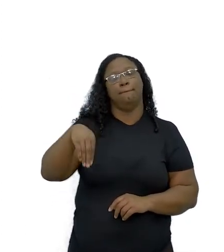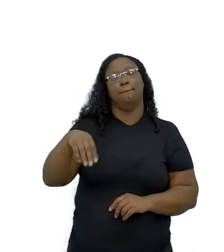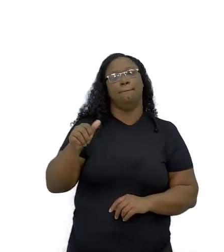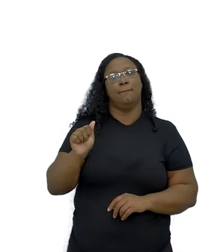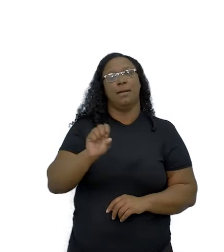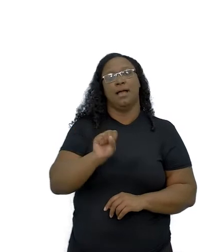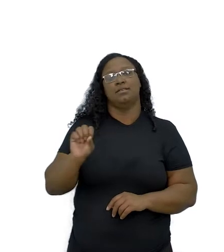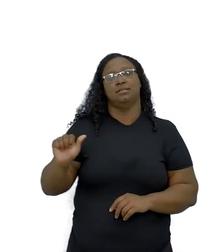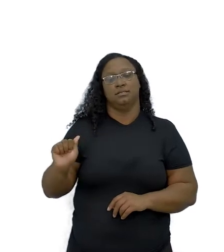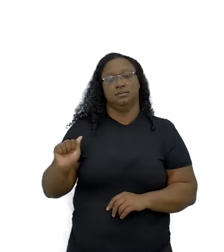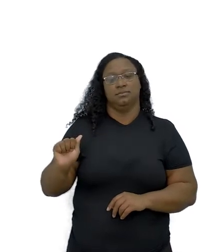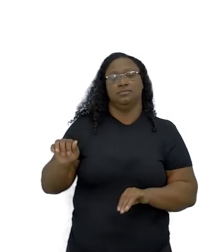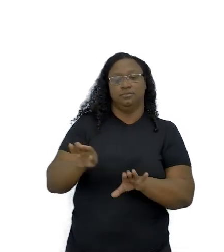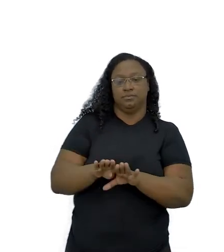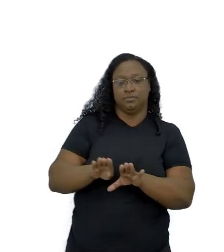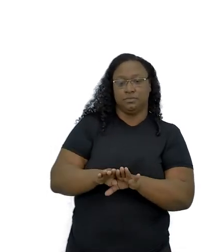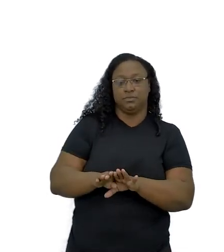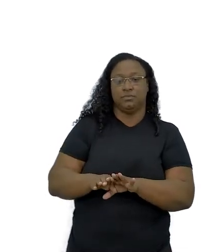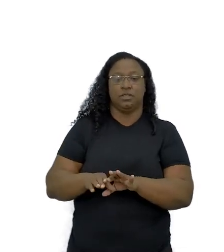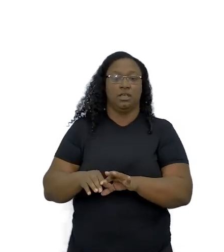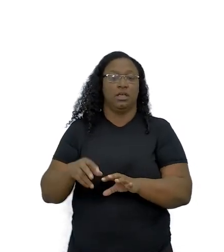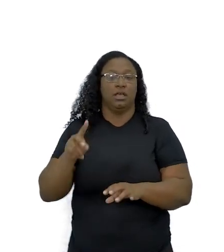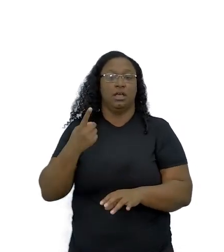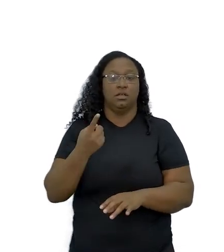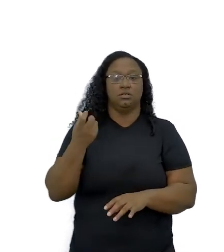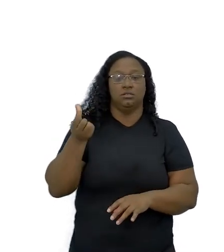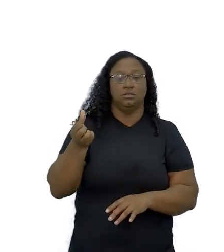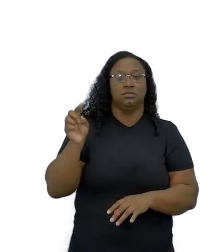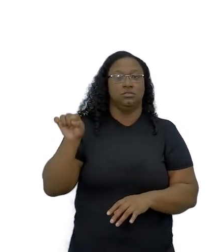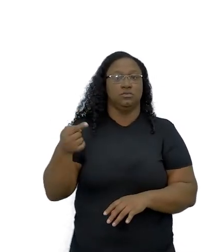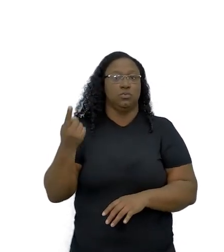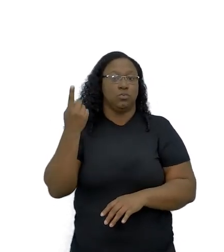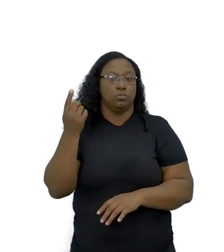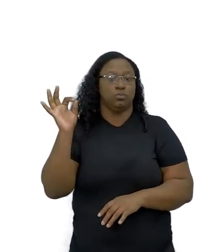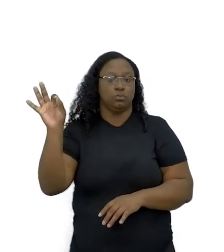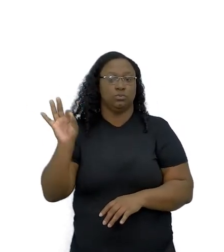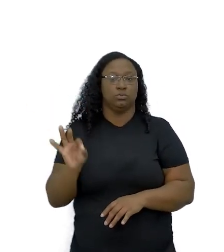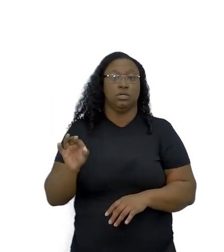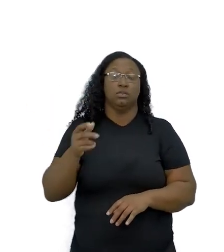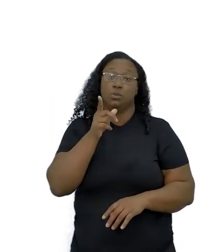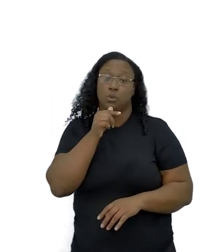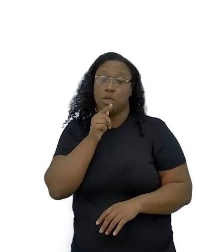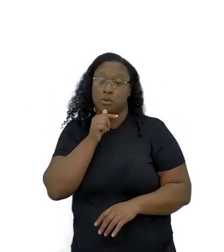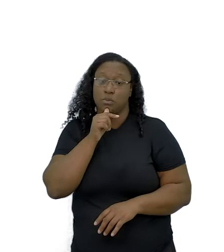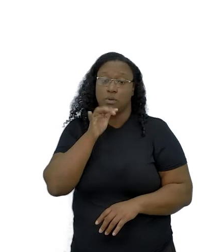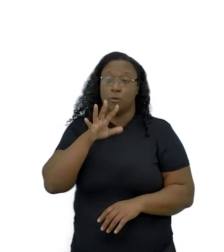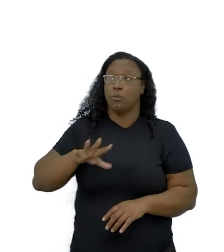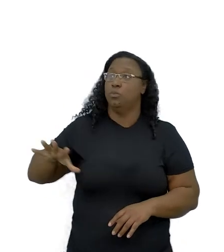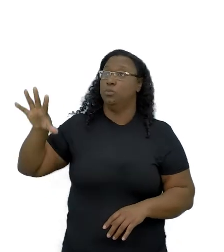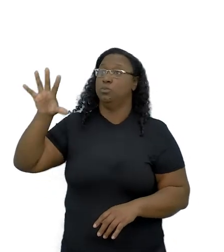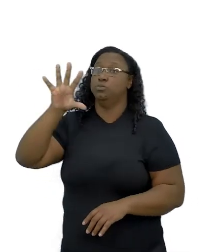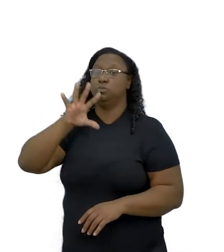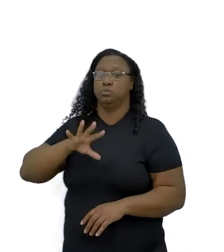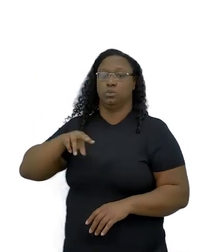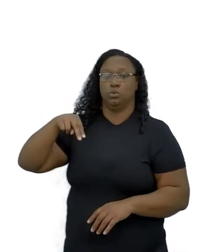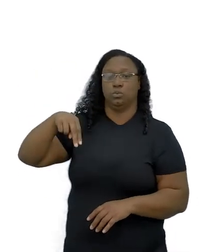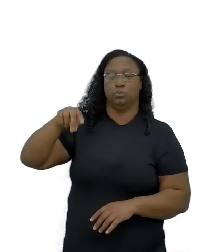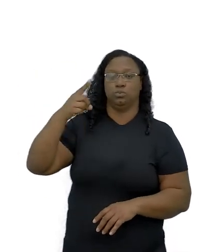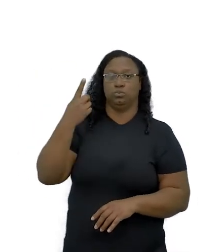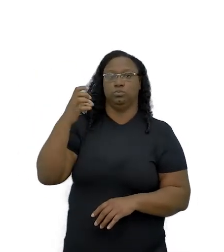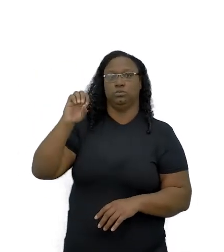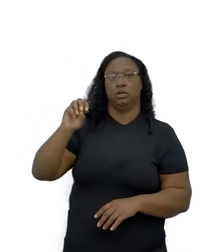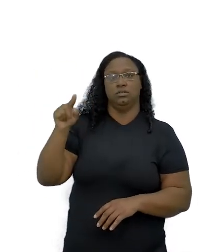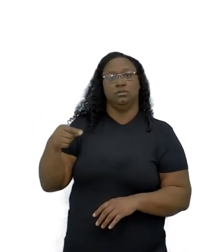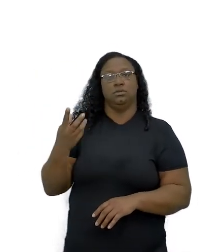16,1% a hidráulica e 10,8% a 10,2% nuclear. Então, o mundo inteiro tem